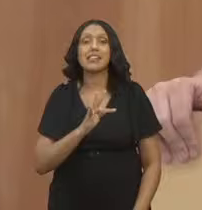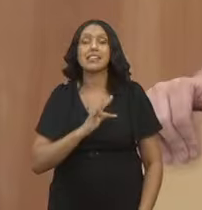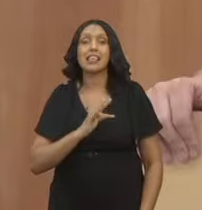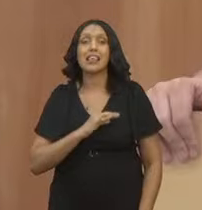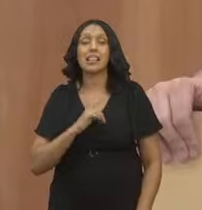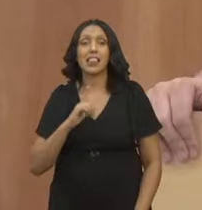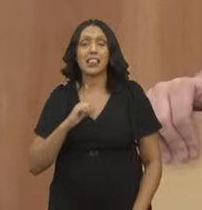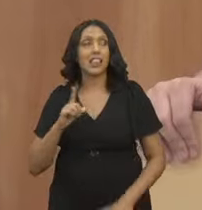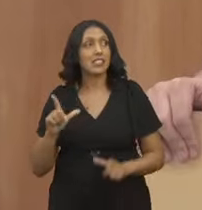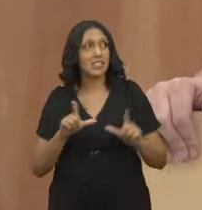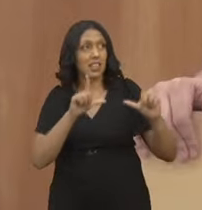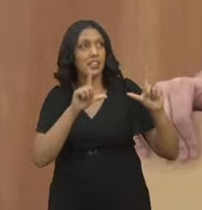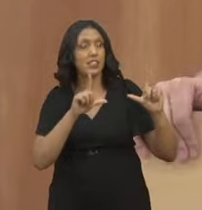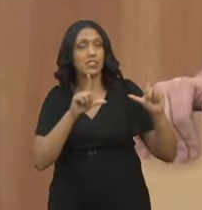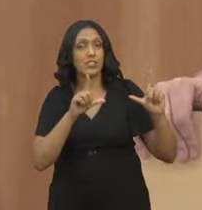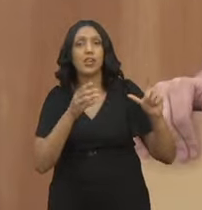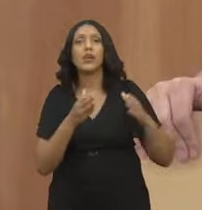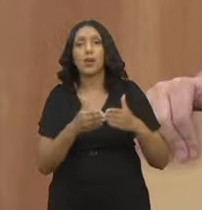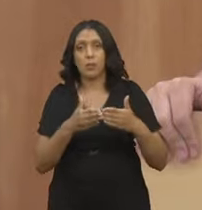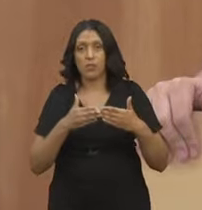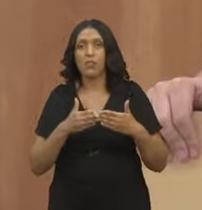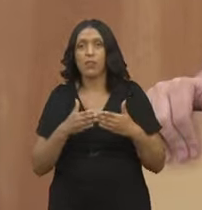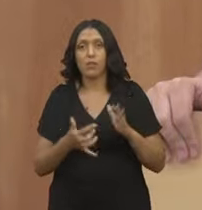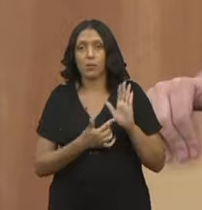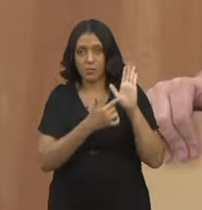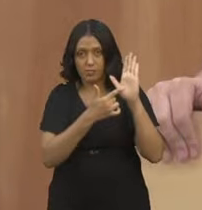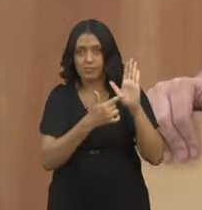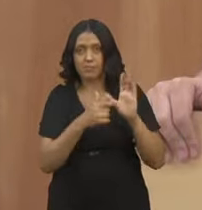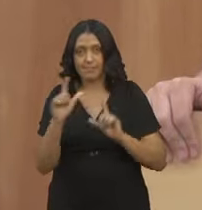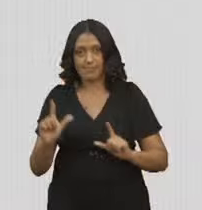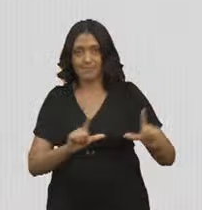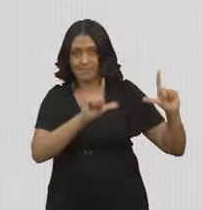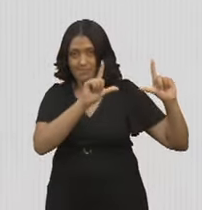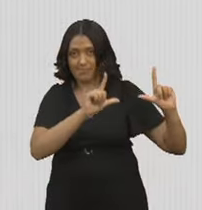técnica? Então lança aí na tela para nós, por favor.